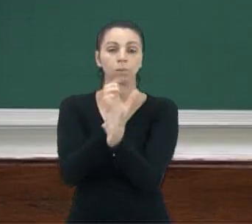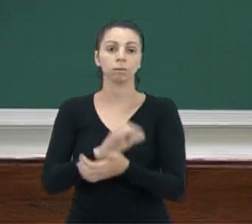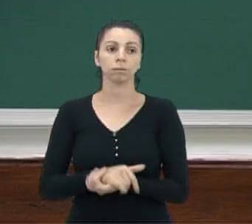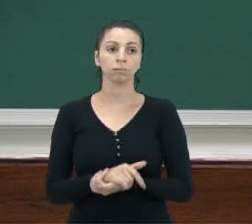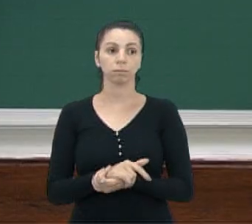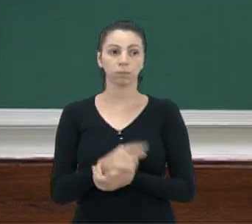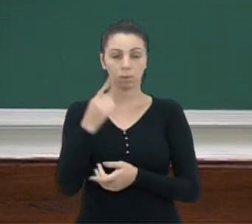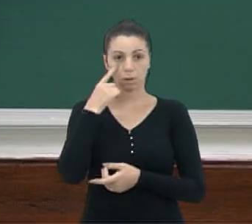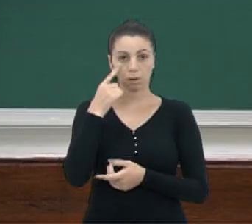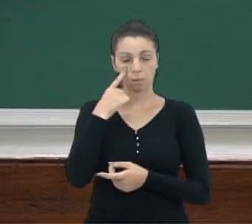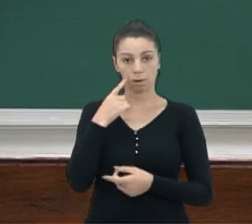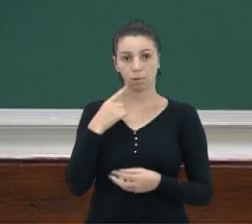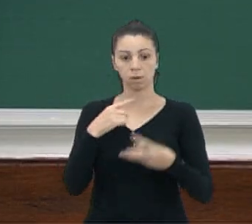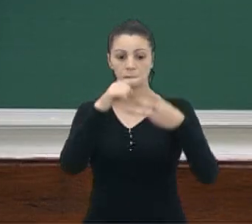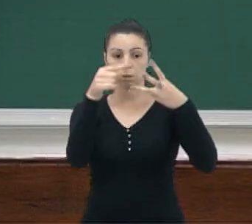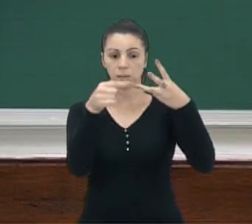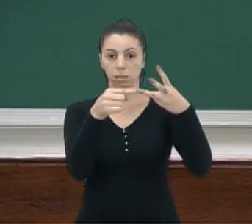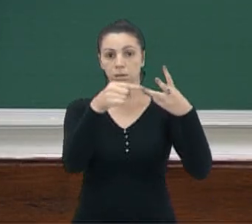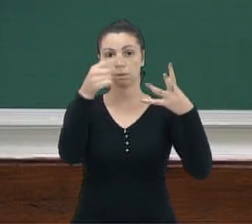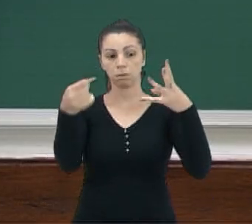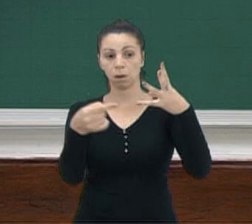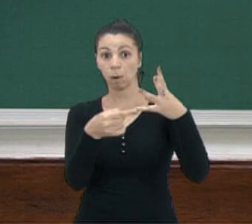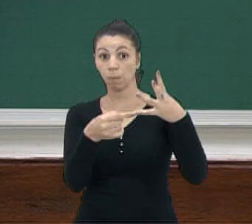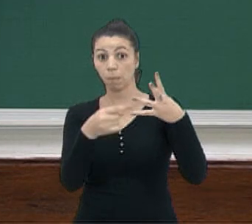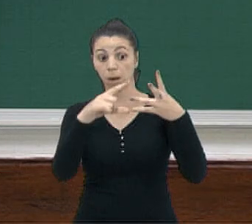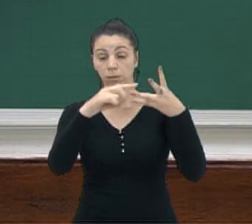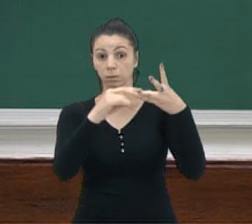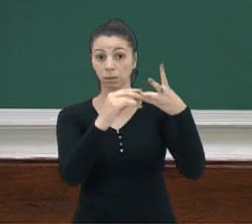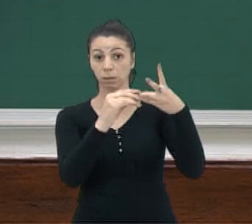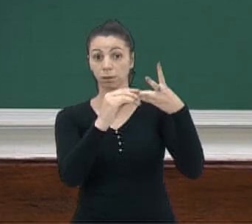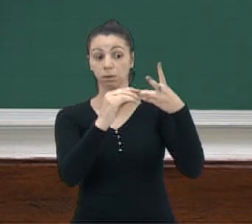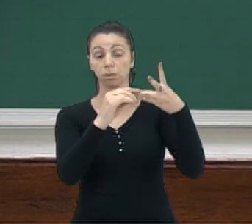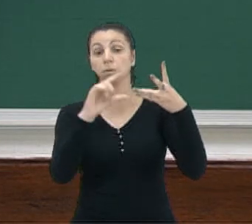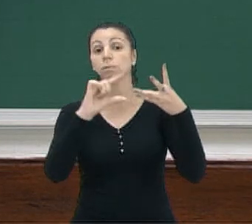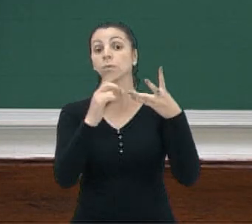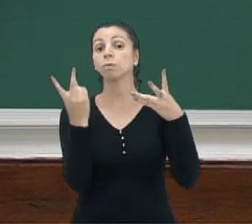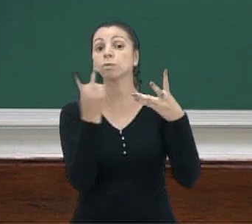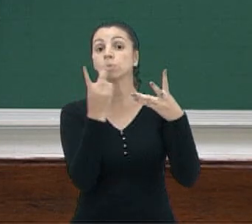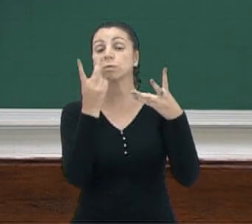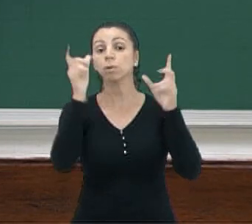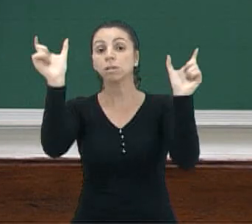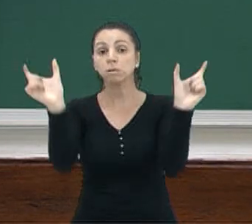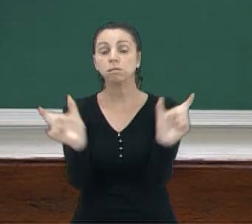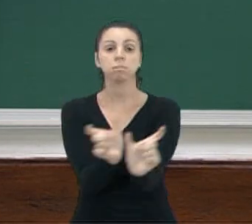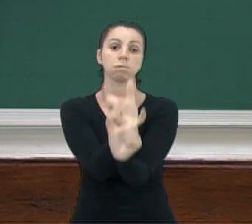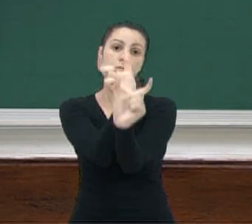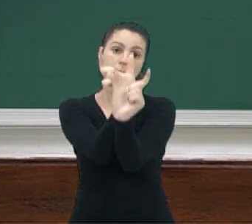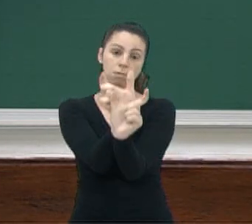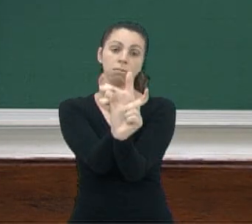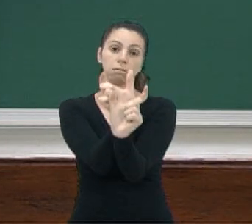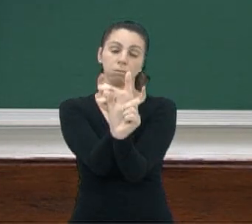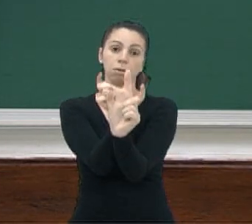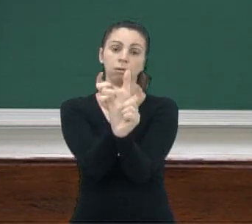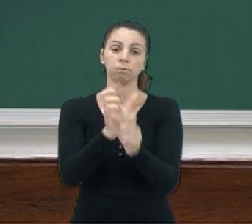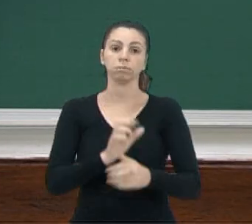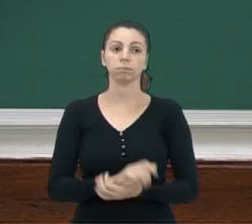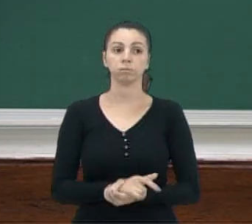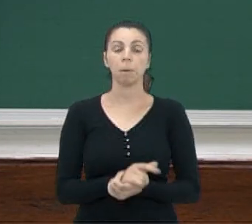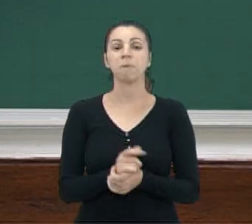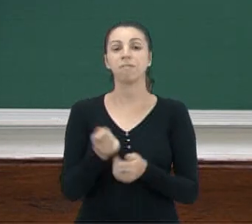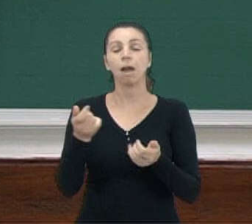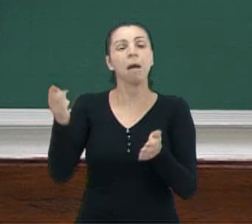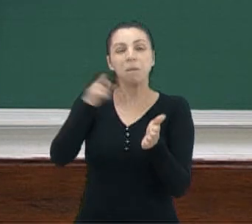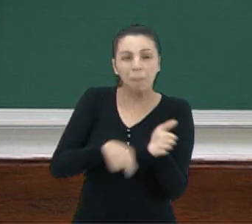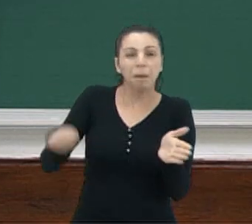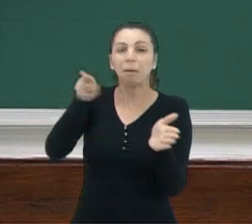o terceiro e quarto elementos, eles servem para que não se repitam também, certo? Então